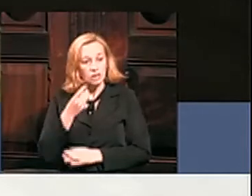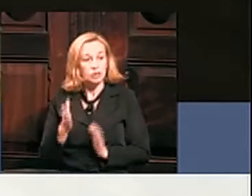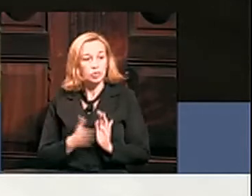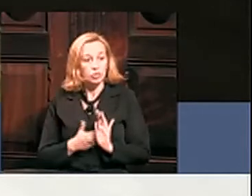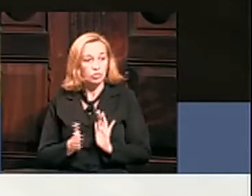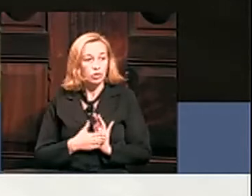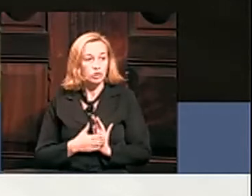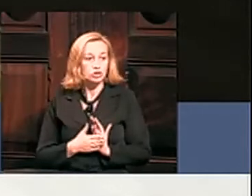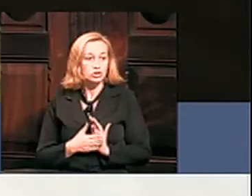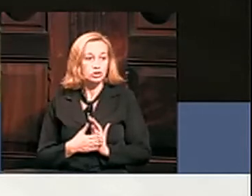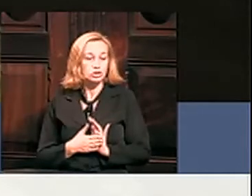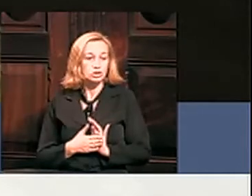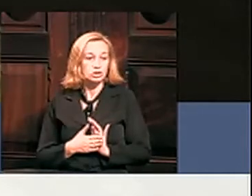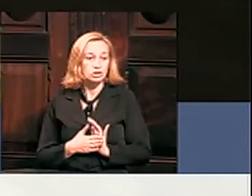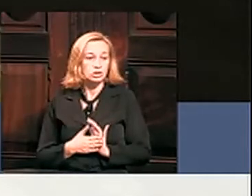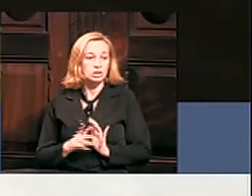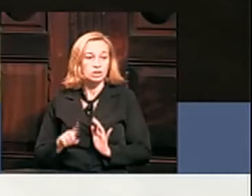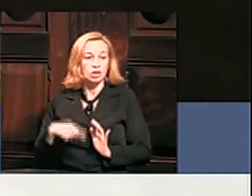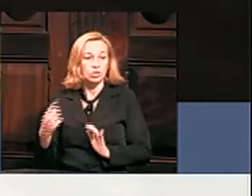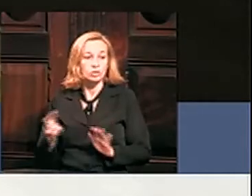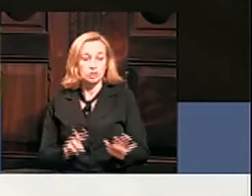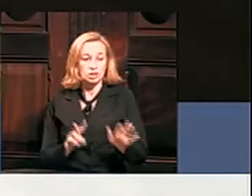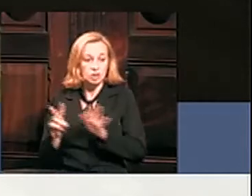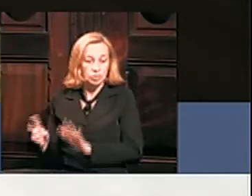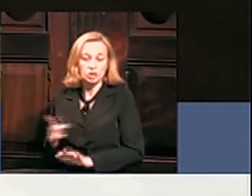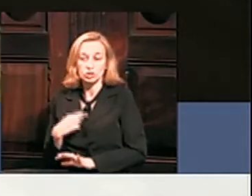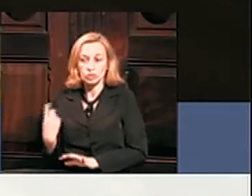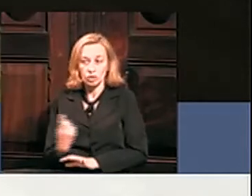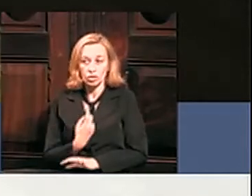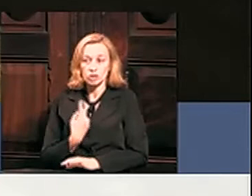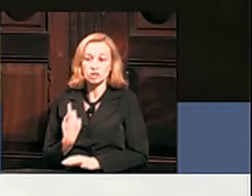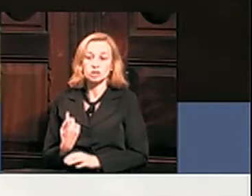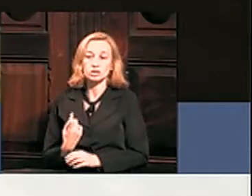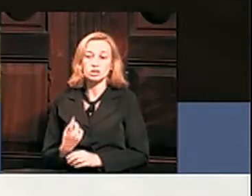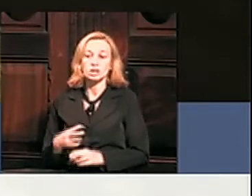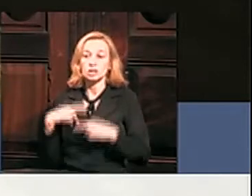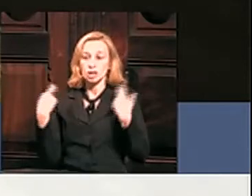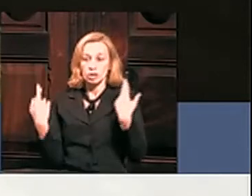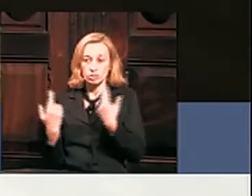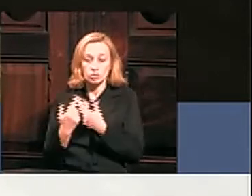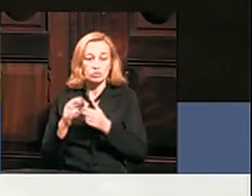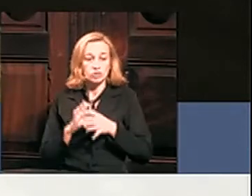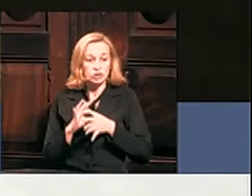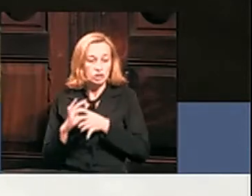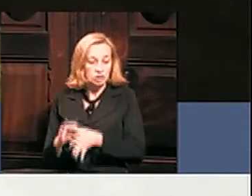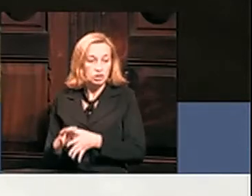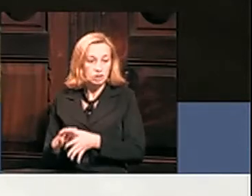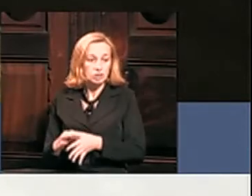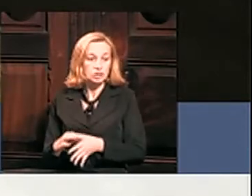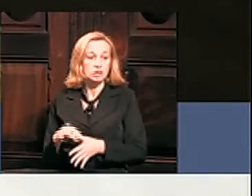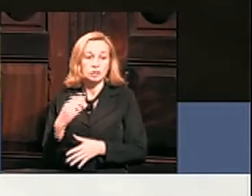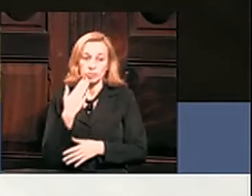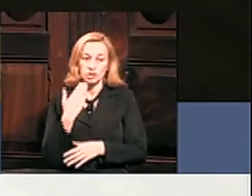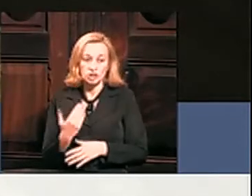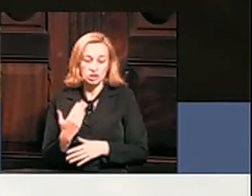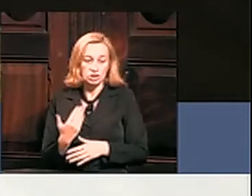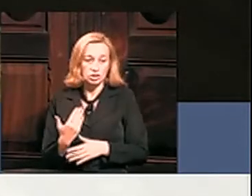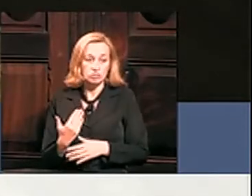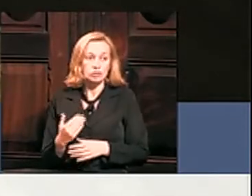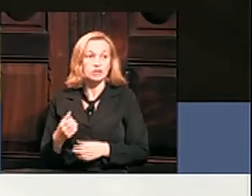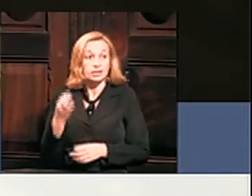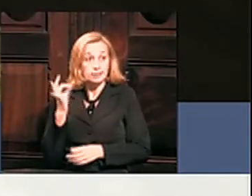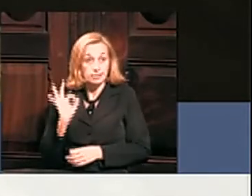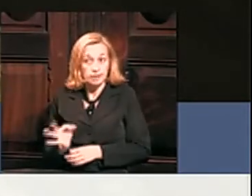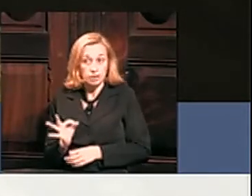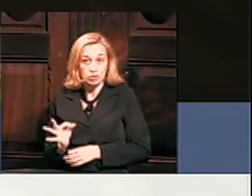proposta de semana que vem, e aí nós, na reunião de líderes, solicitamos que isso ficasse